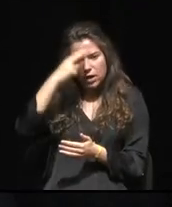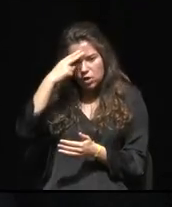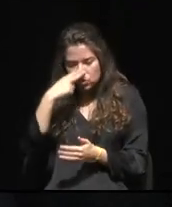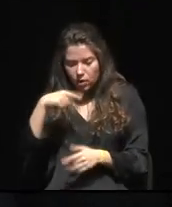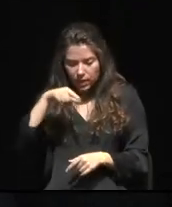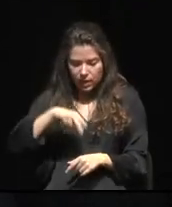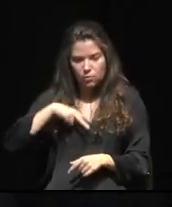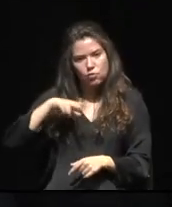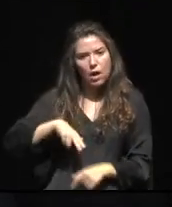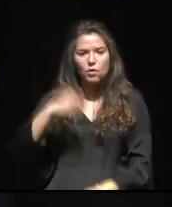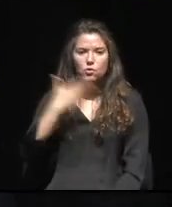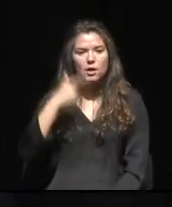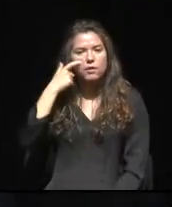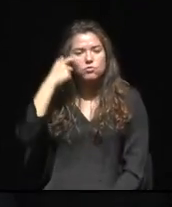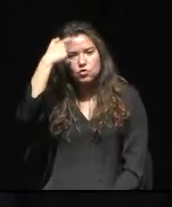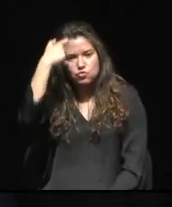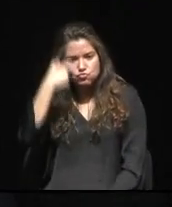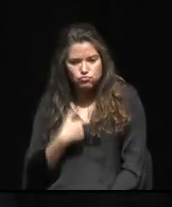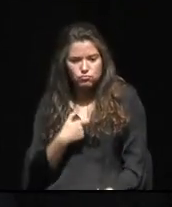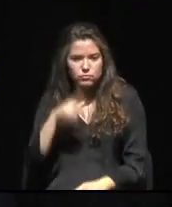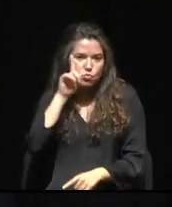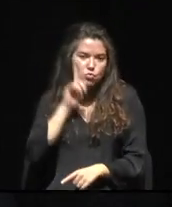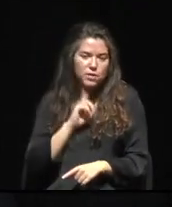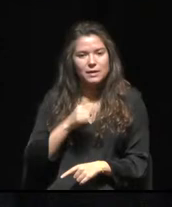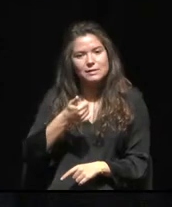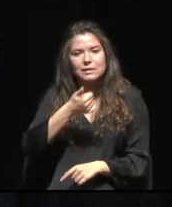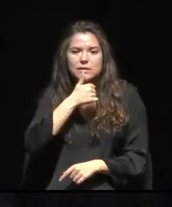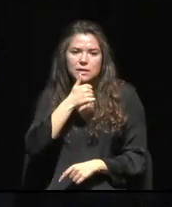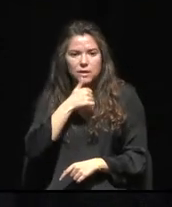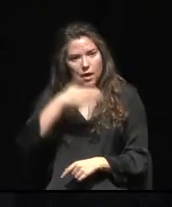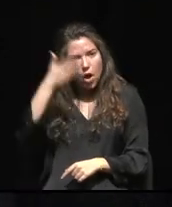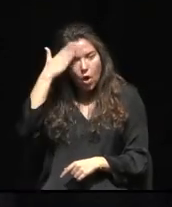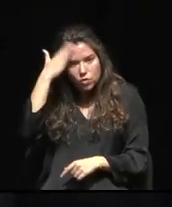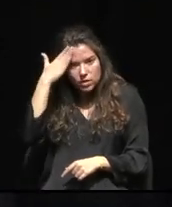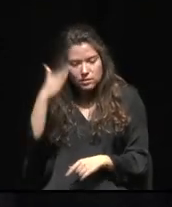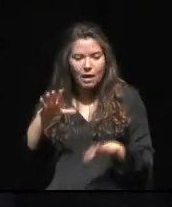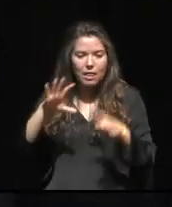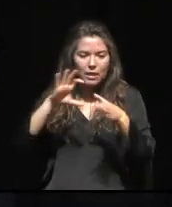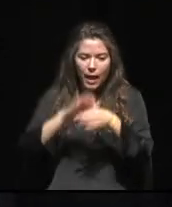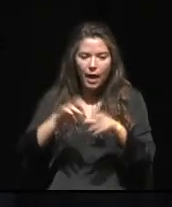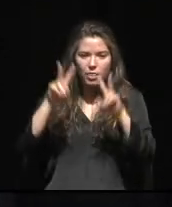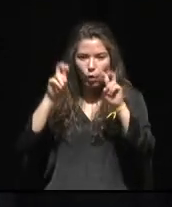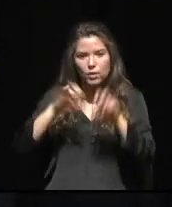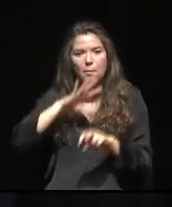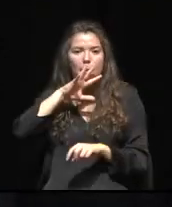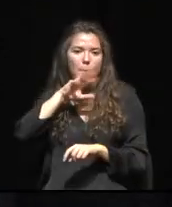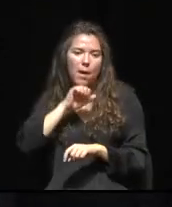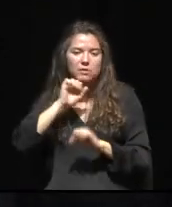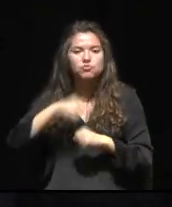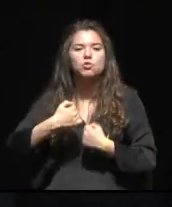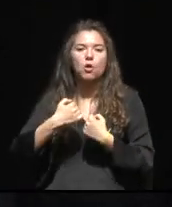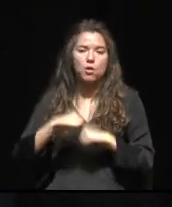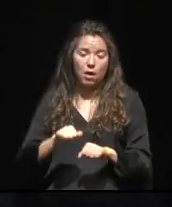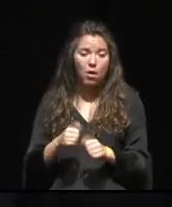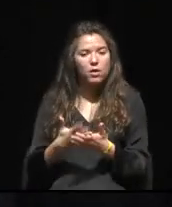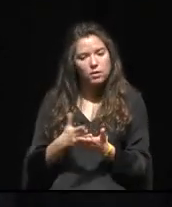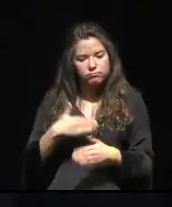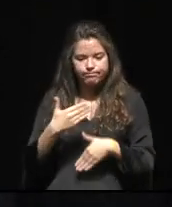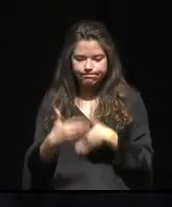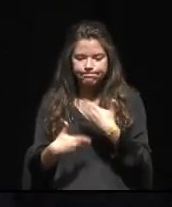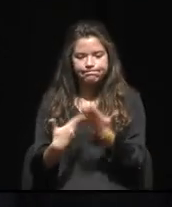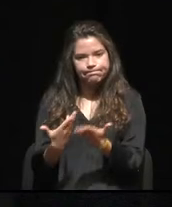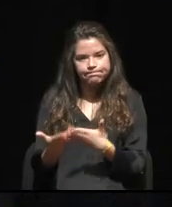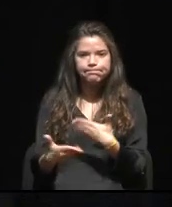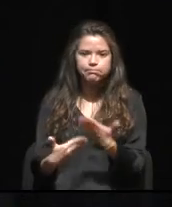mulheres a decidirem em consciência sobre a maternidade e estes avanços ainda incomodam muitos que